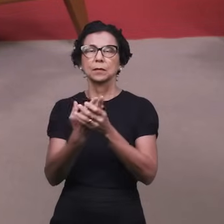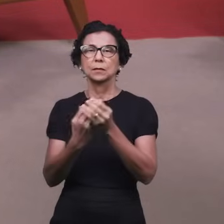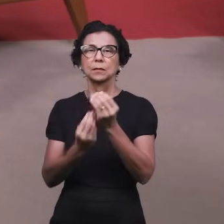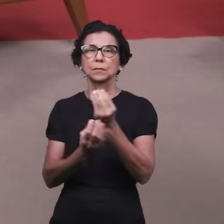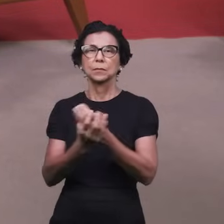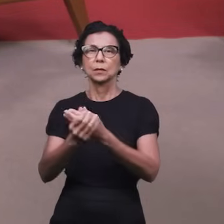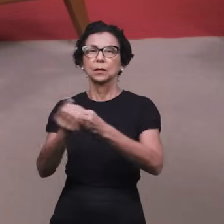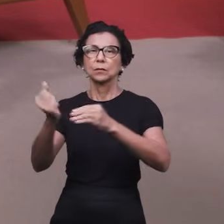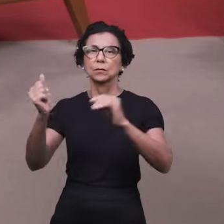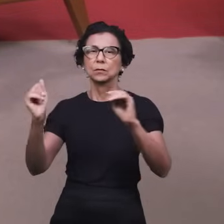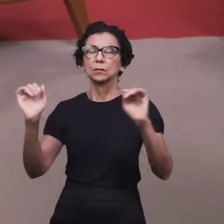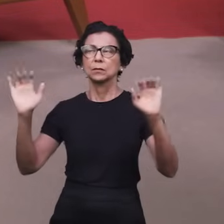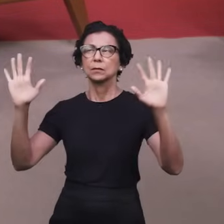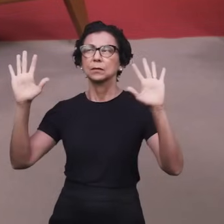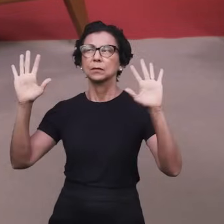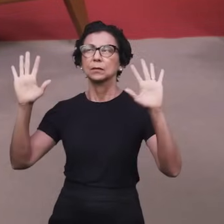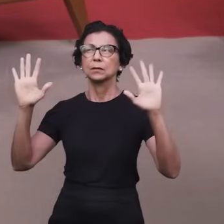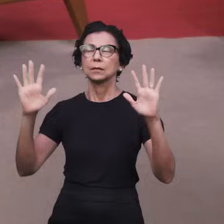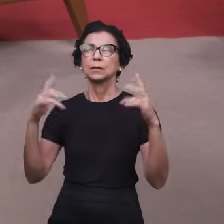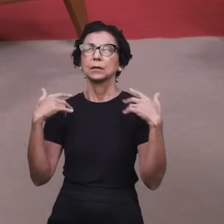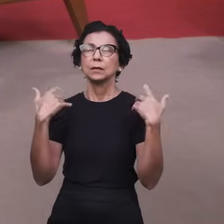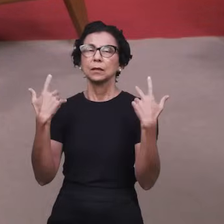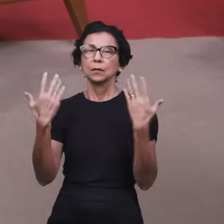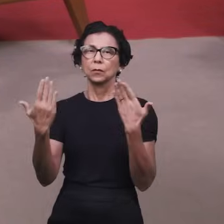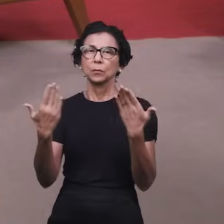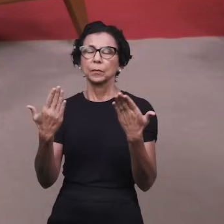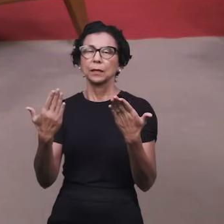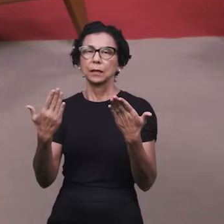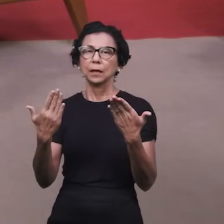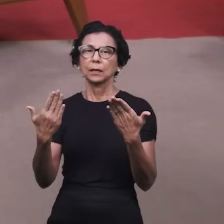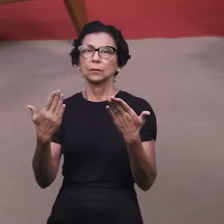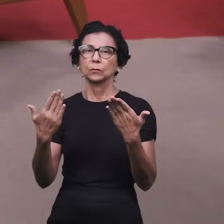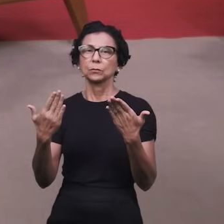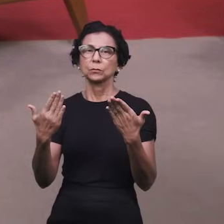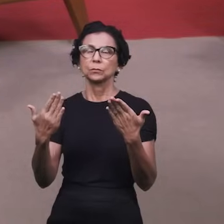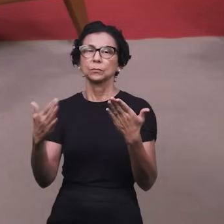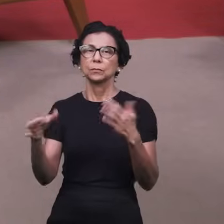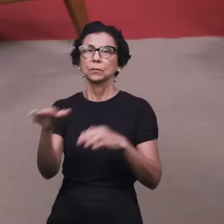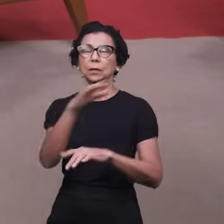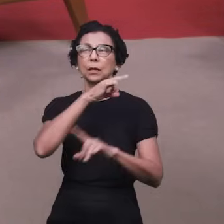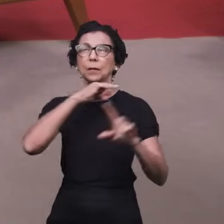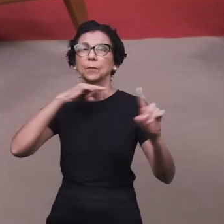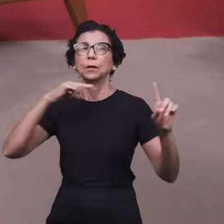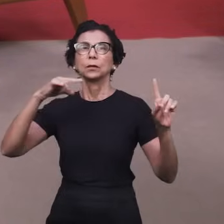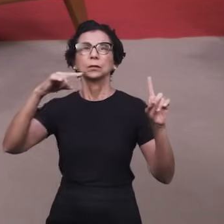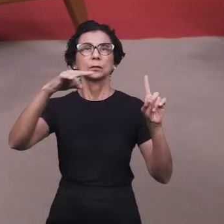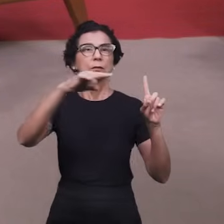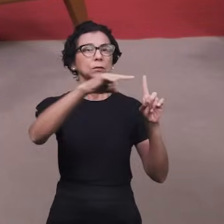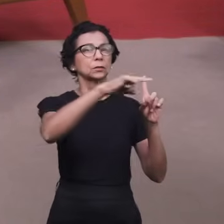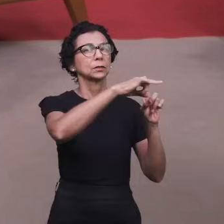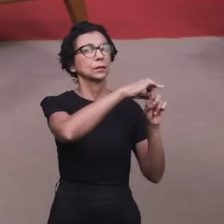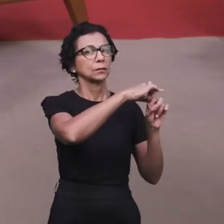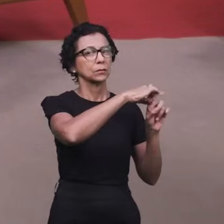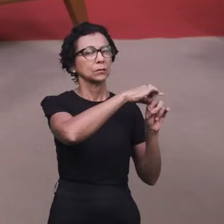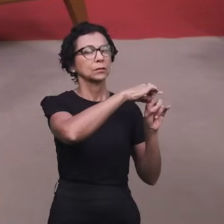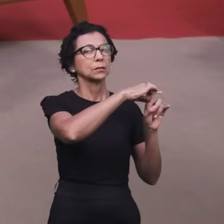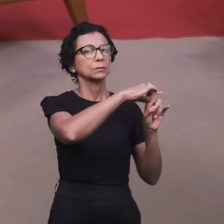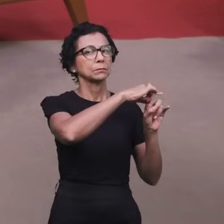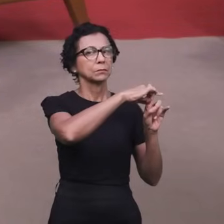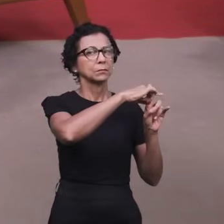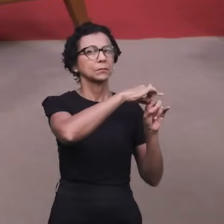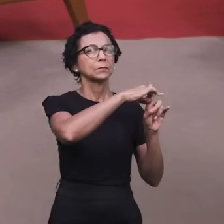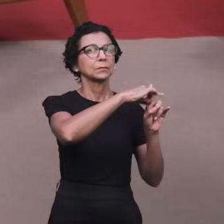mãos como o sacrifício da tarde. A cruz do Calvário. Que maravilha. O sacrifício da tarde. Glória a Jesus. Glória É isso mesmo.